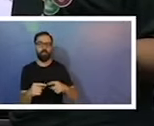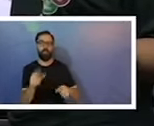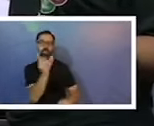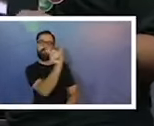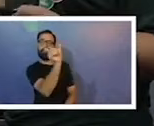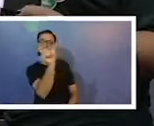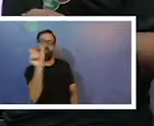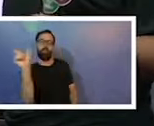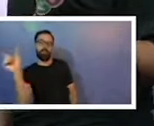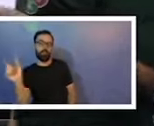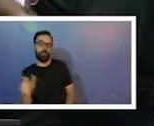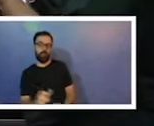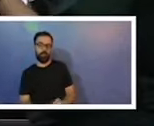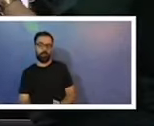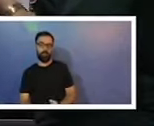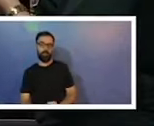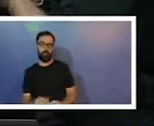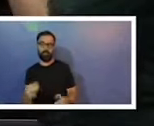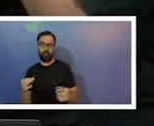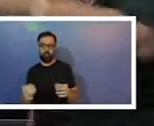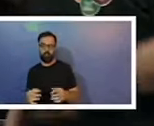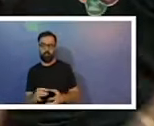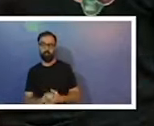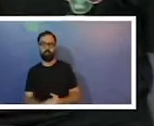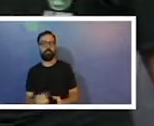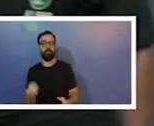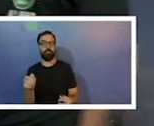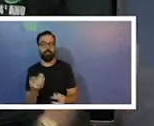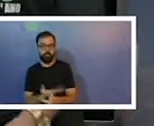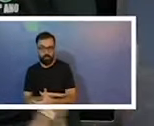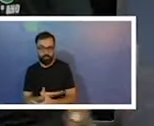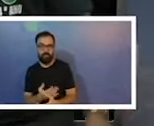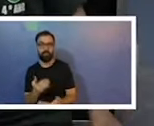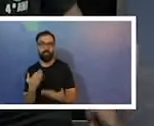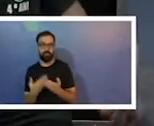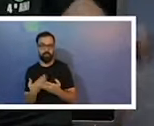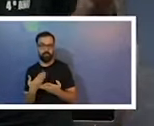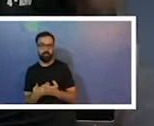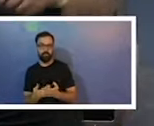quadro. Certo? Com isso, nós terminamos a nossa